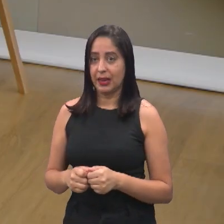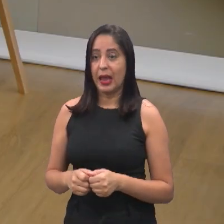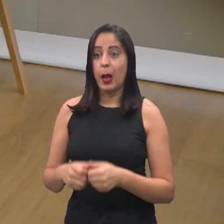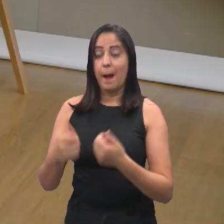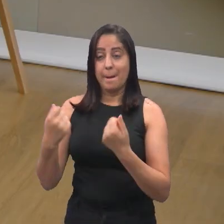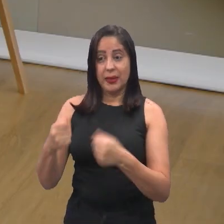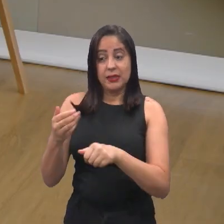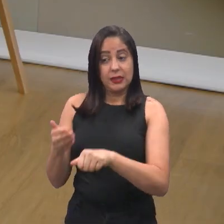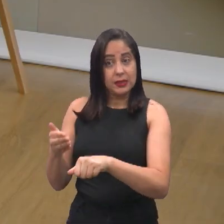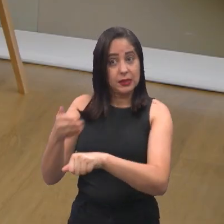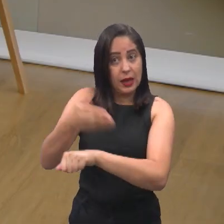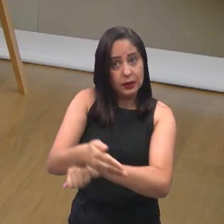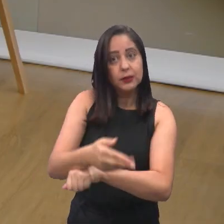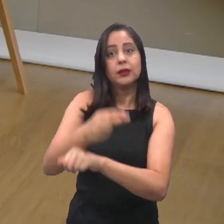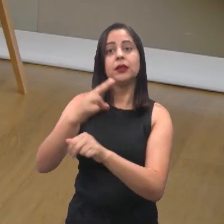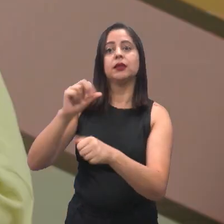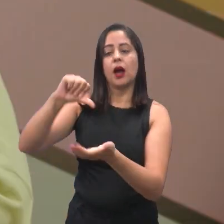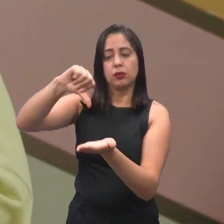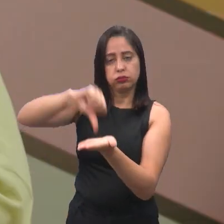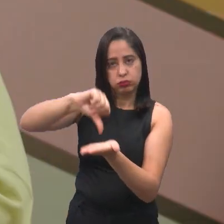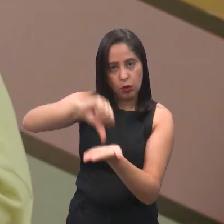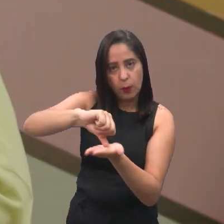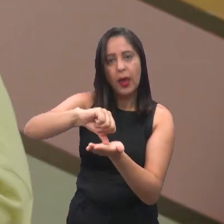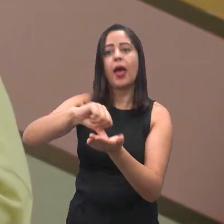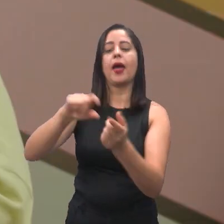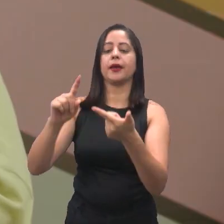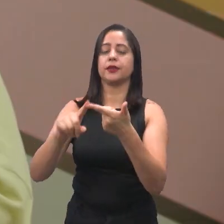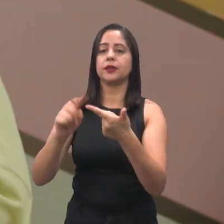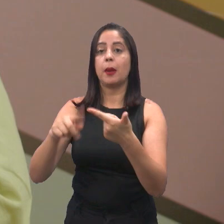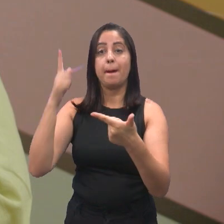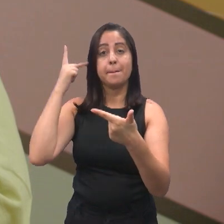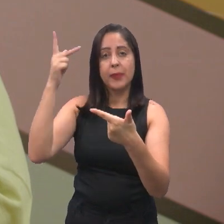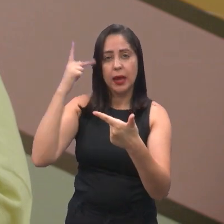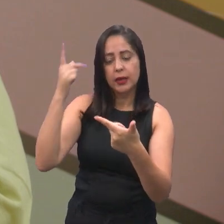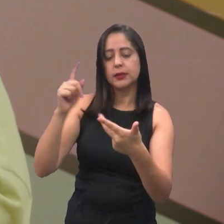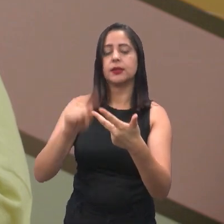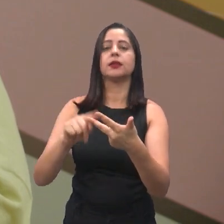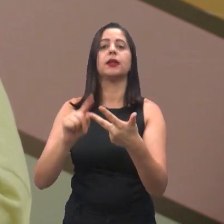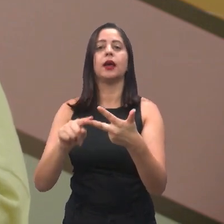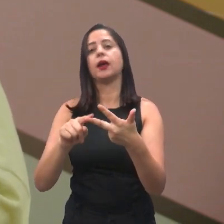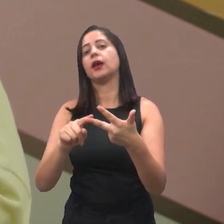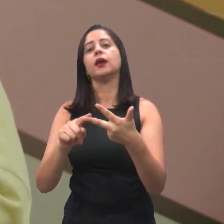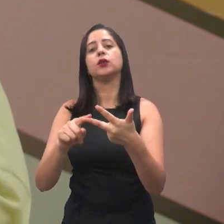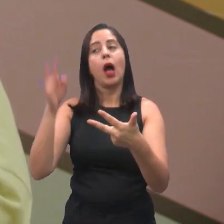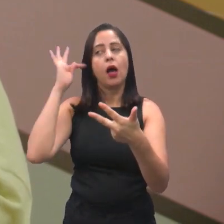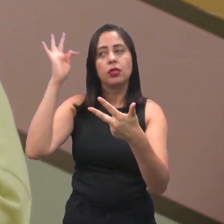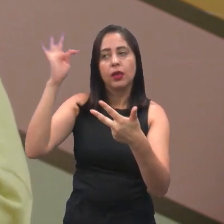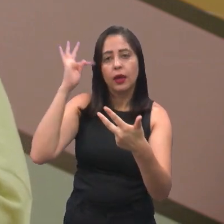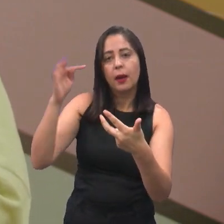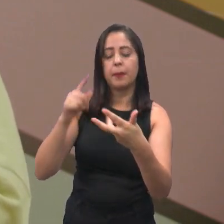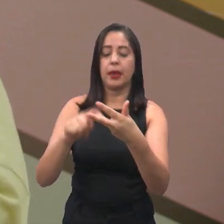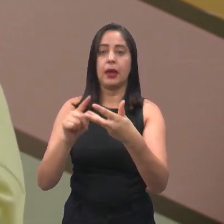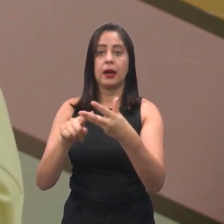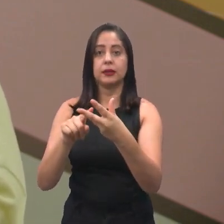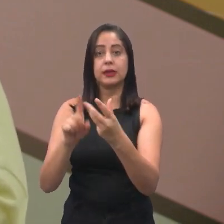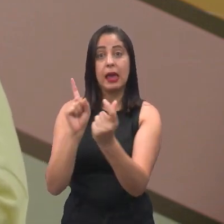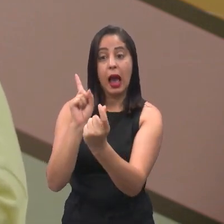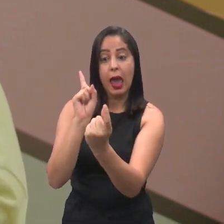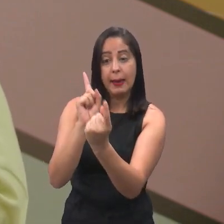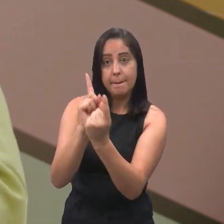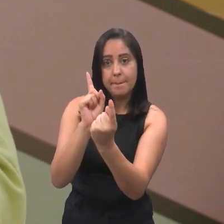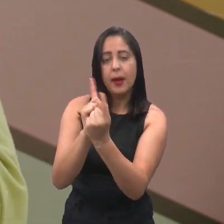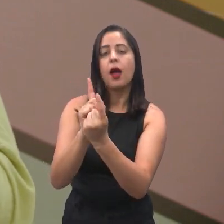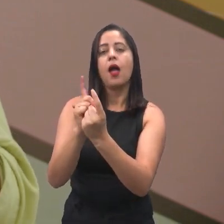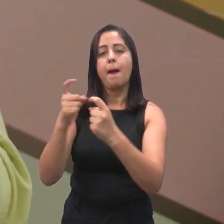saúde especializado, psicoterapia, psiquiatria, atendimento médico clínico. É muito importante